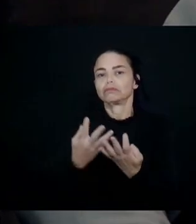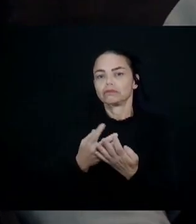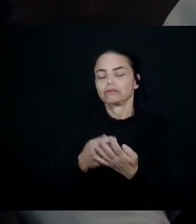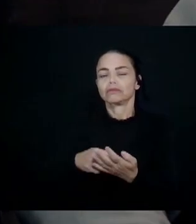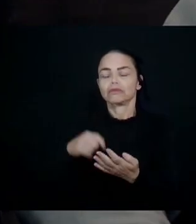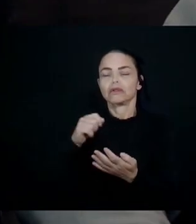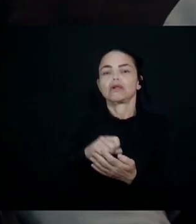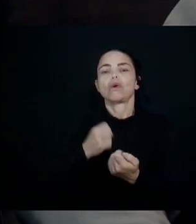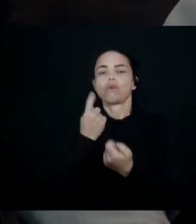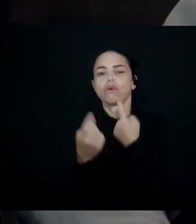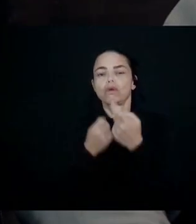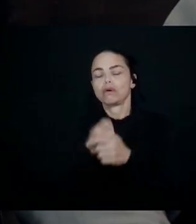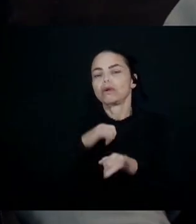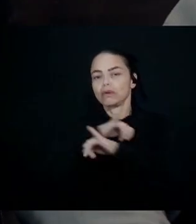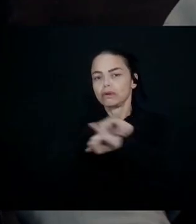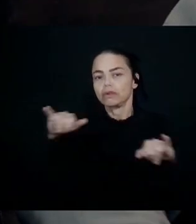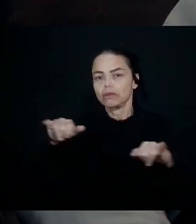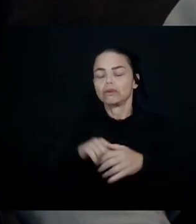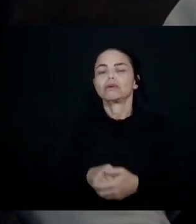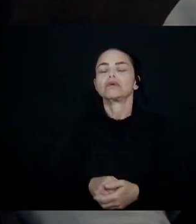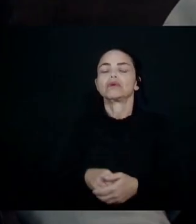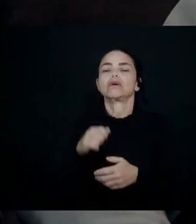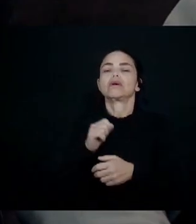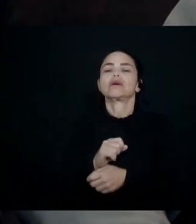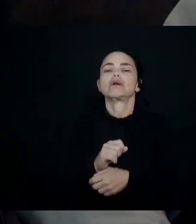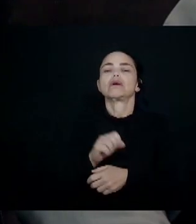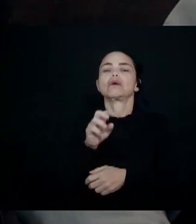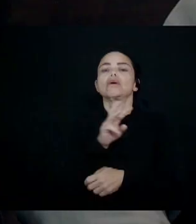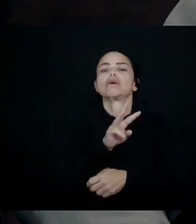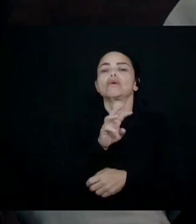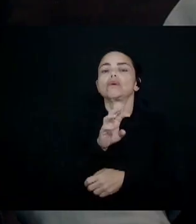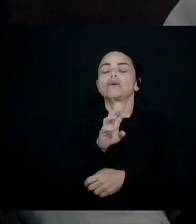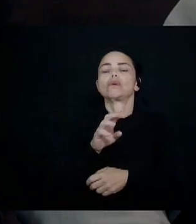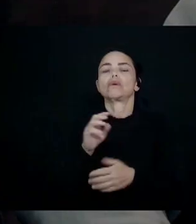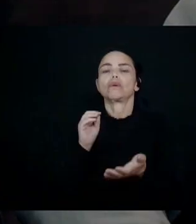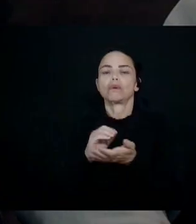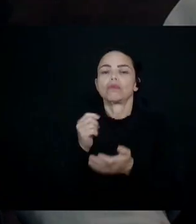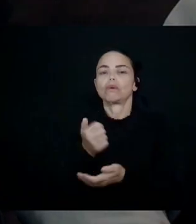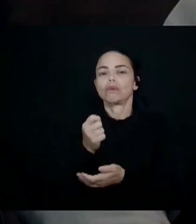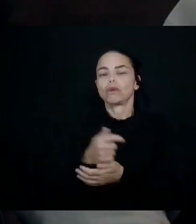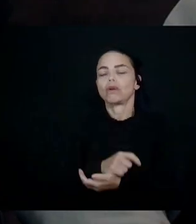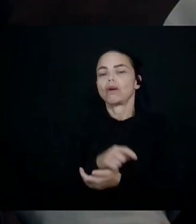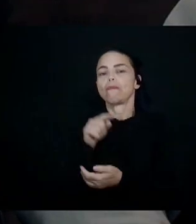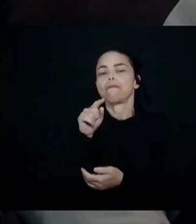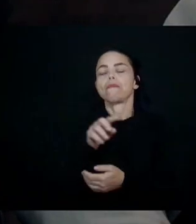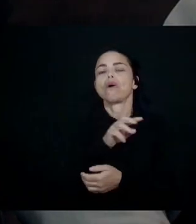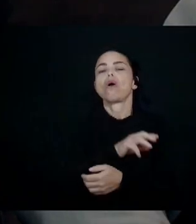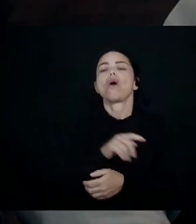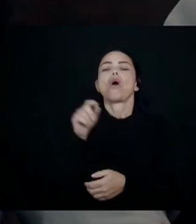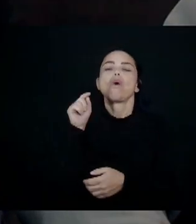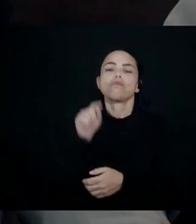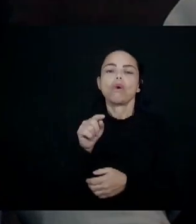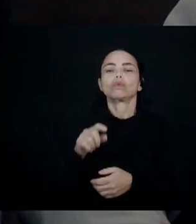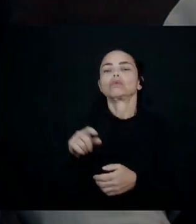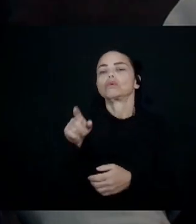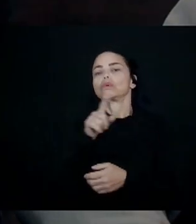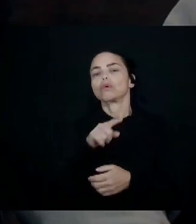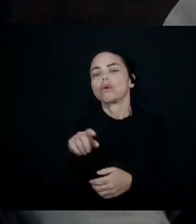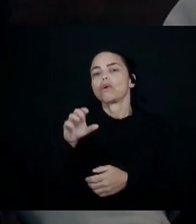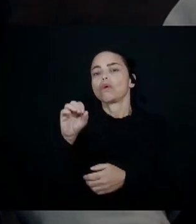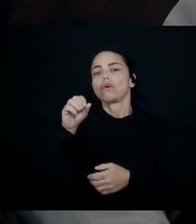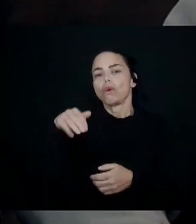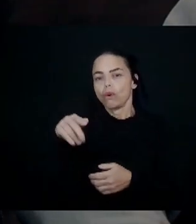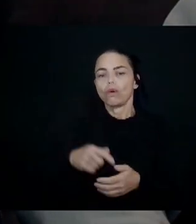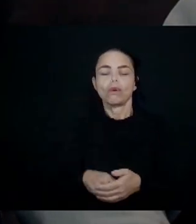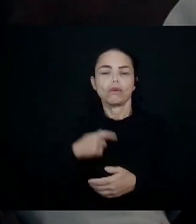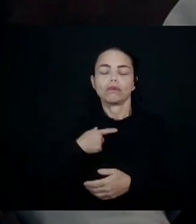quando lançar o aplicativo. Tá lá na web, faltapouco.com, e lá com certeza você vai ter muito mais chance